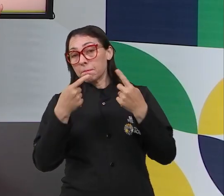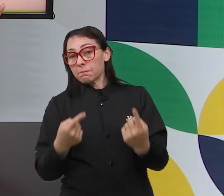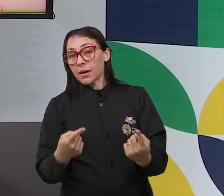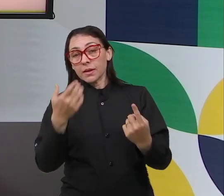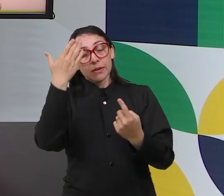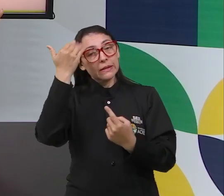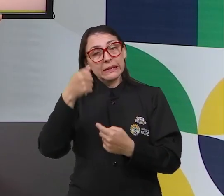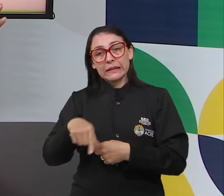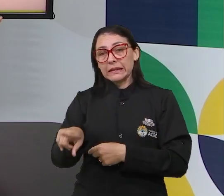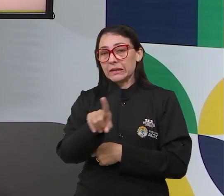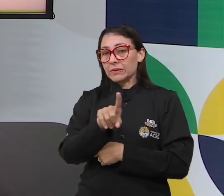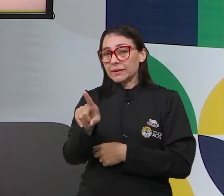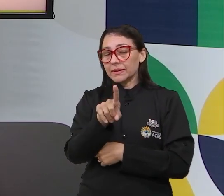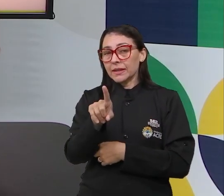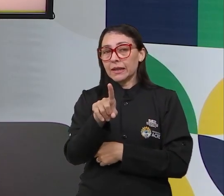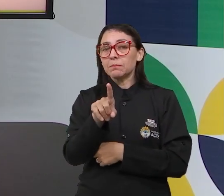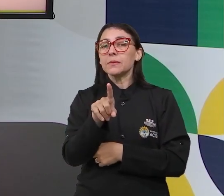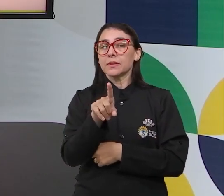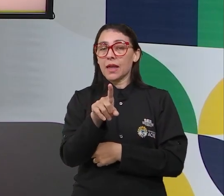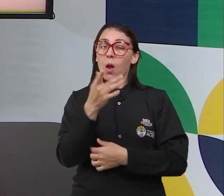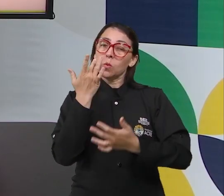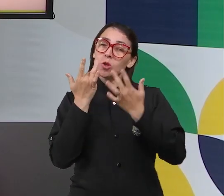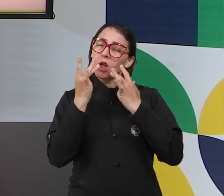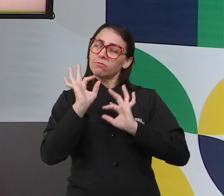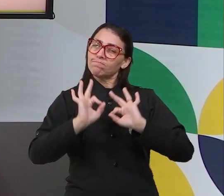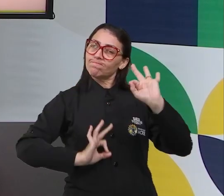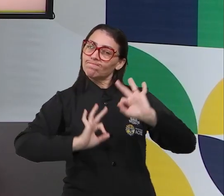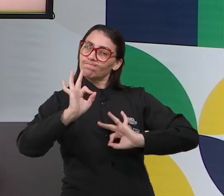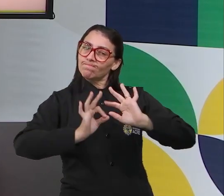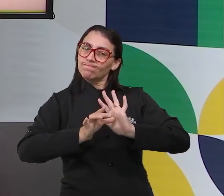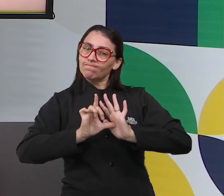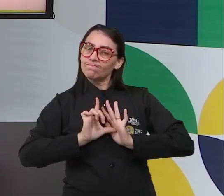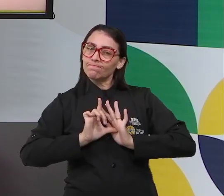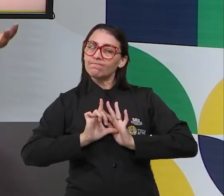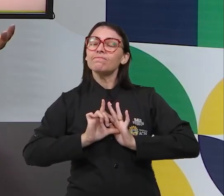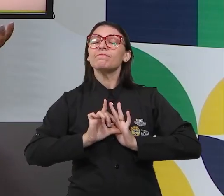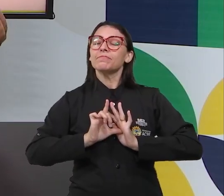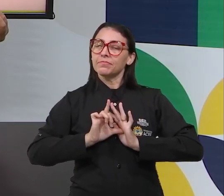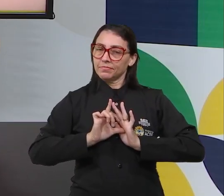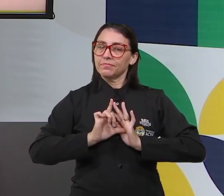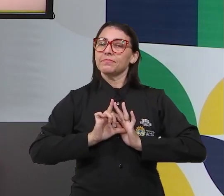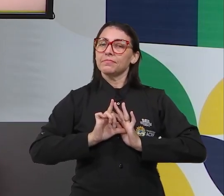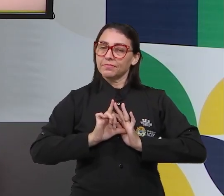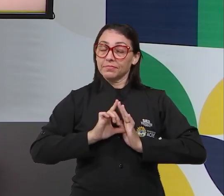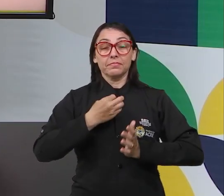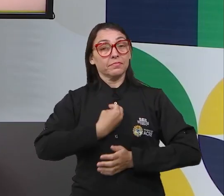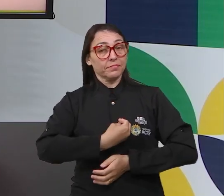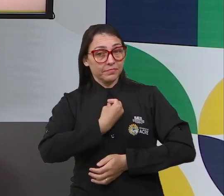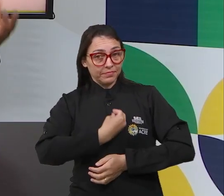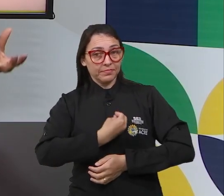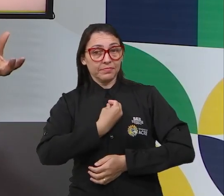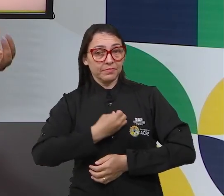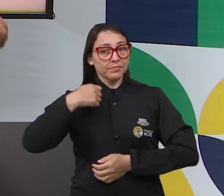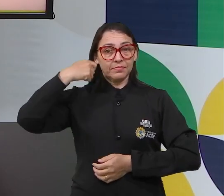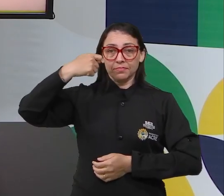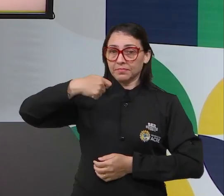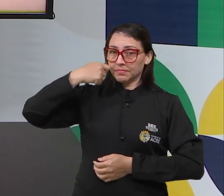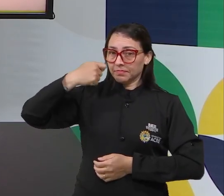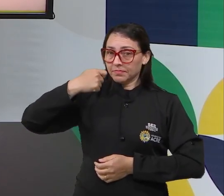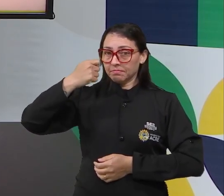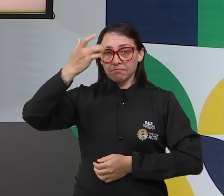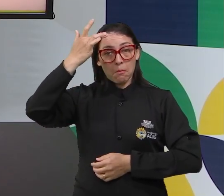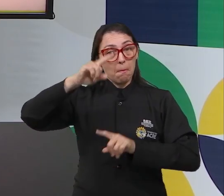não sabem que é uma coisa planejada, uma cena. Então, elas participam como atores